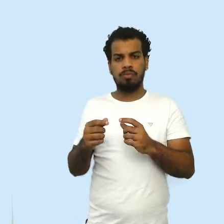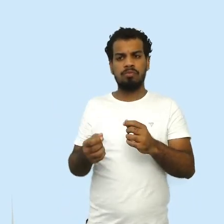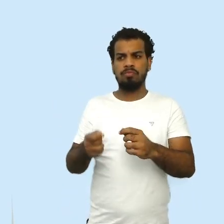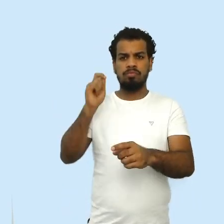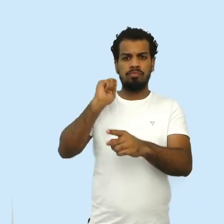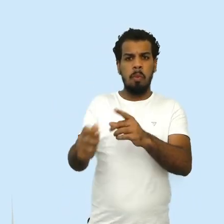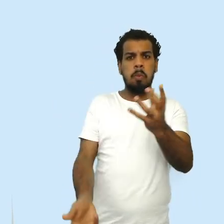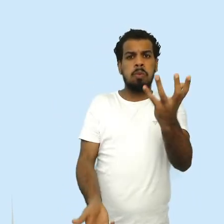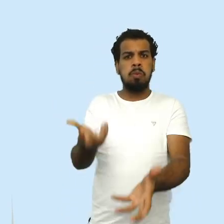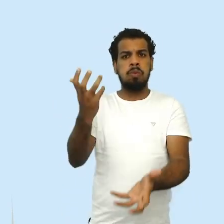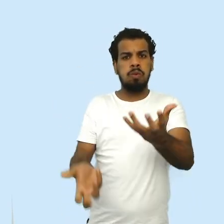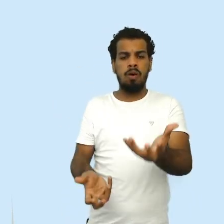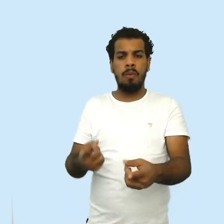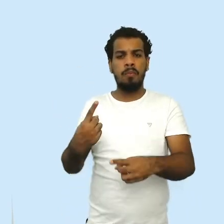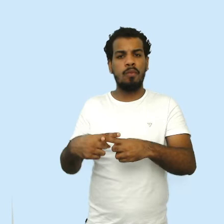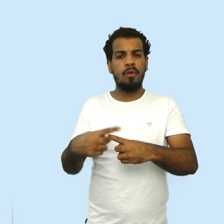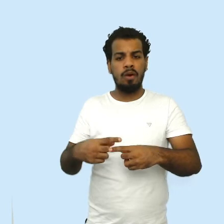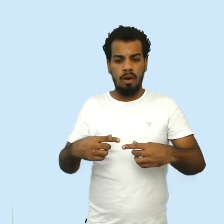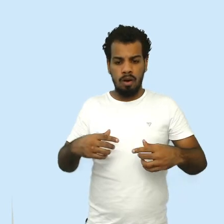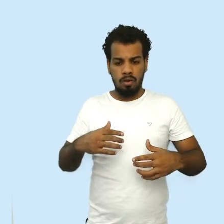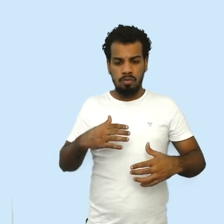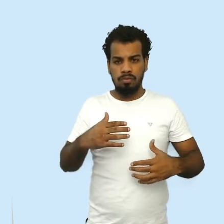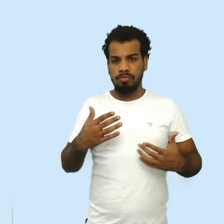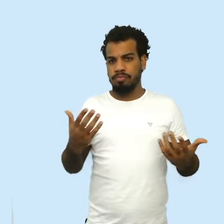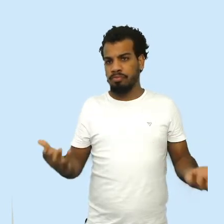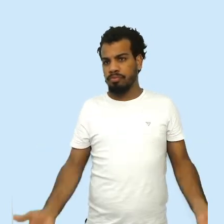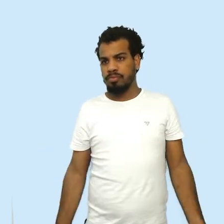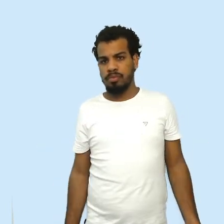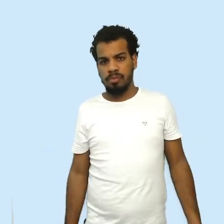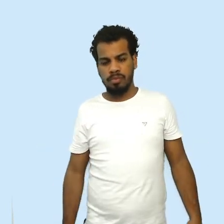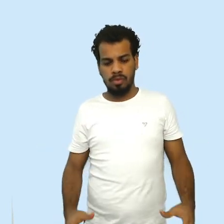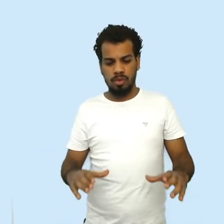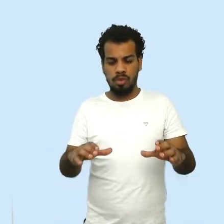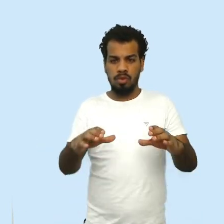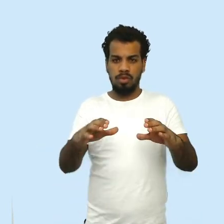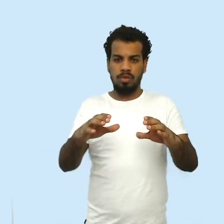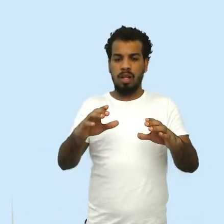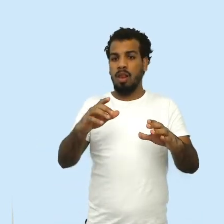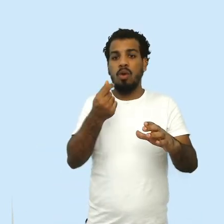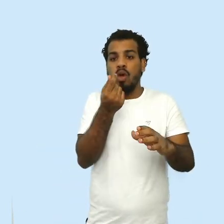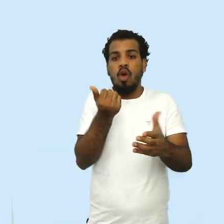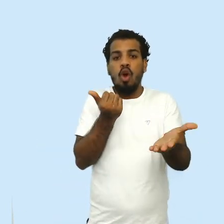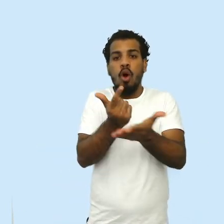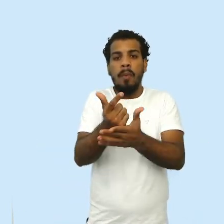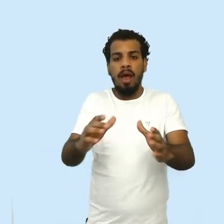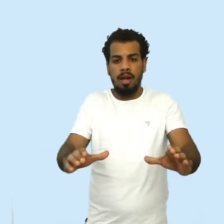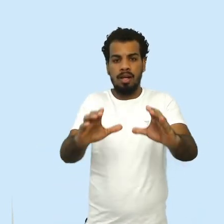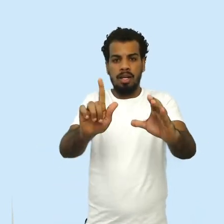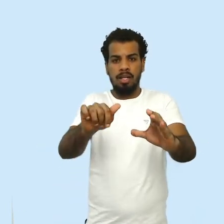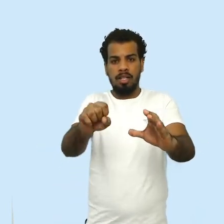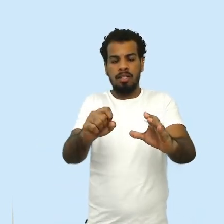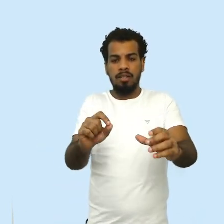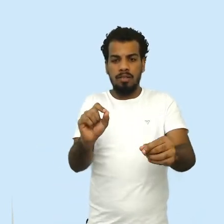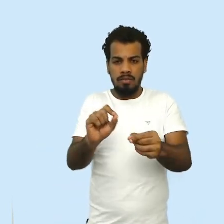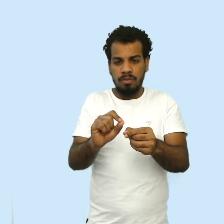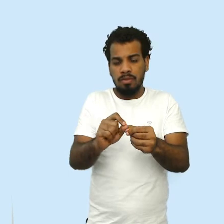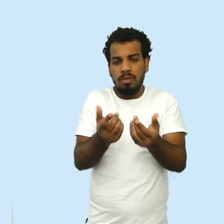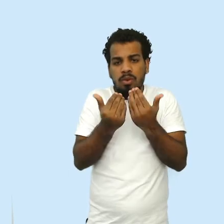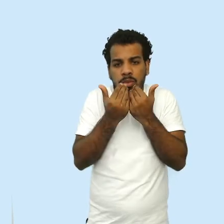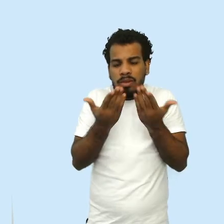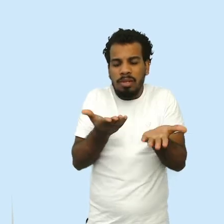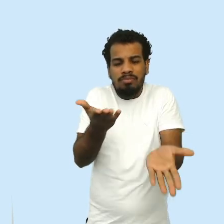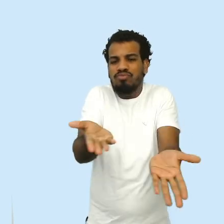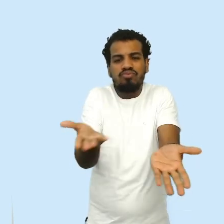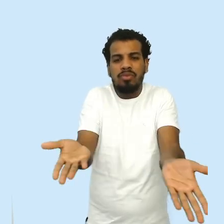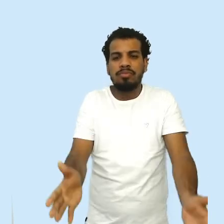não tinha dinheiro para comprar um botijão de gás. Então ela acabou utilizando ali o diesel para poder fazer um fogareiro dentro de uma